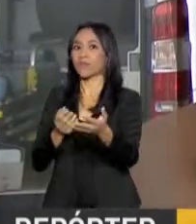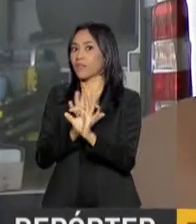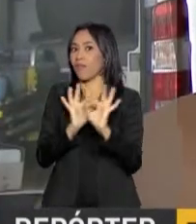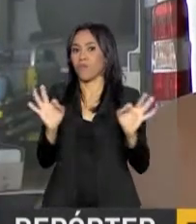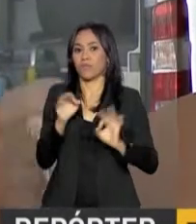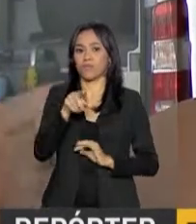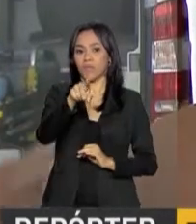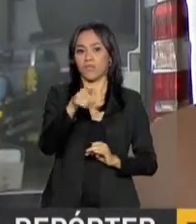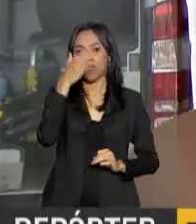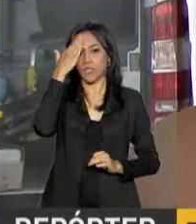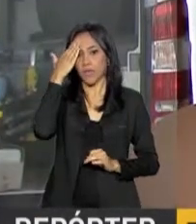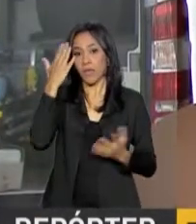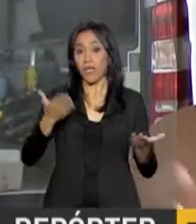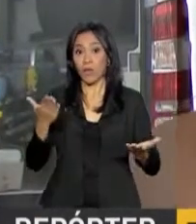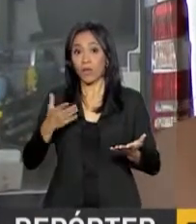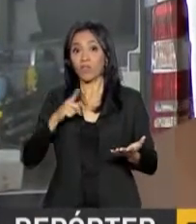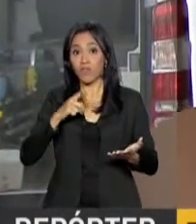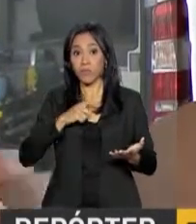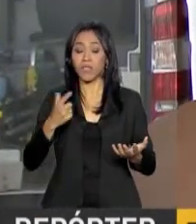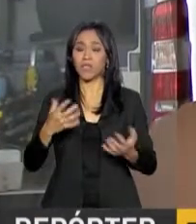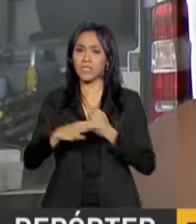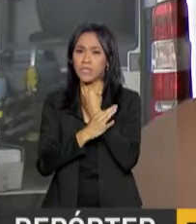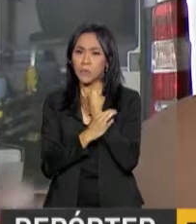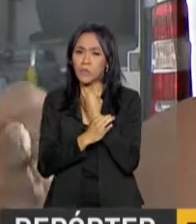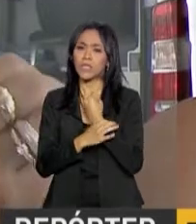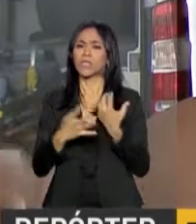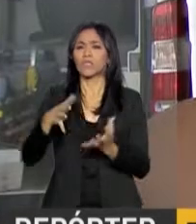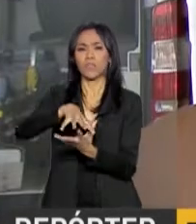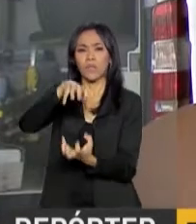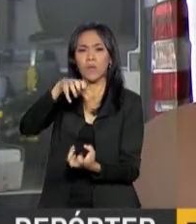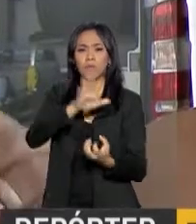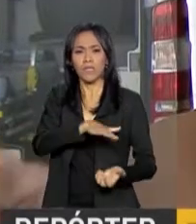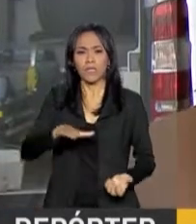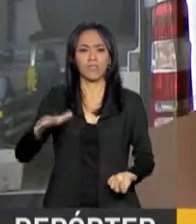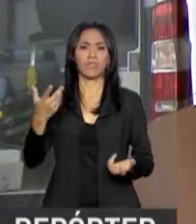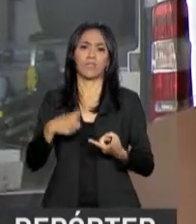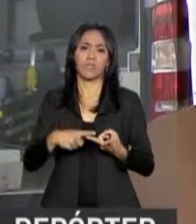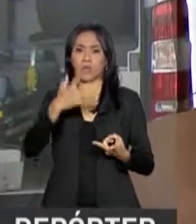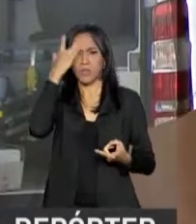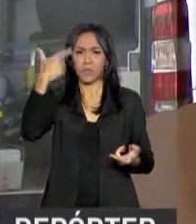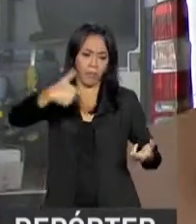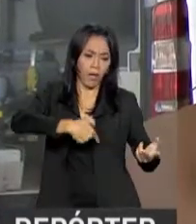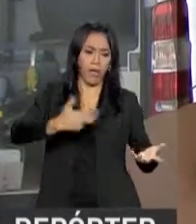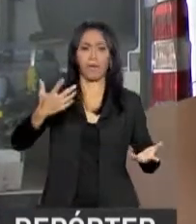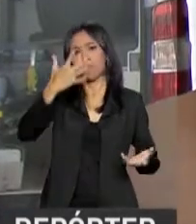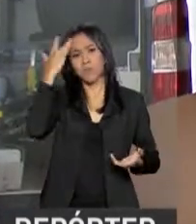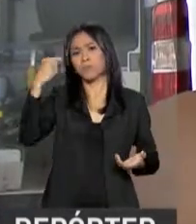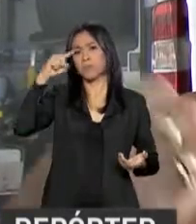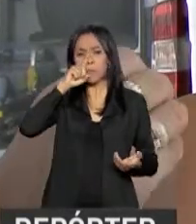uma condução segura a criancinha para o velho com as tentado baleado por paciente de risco